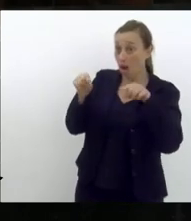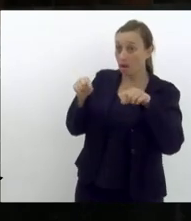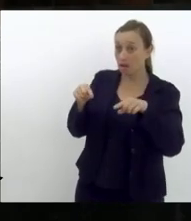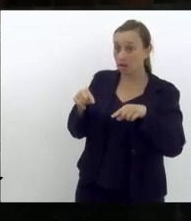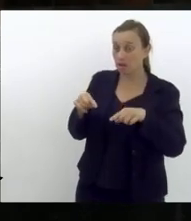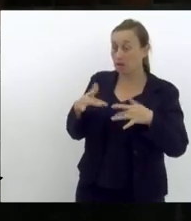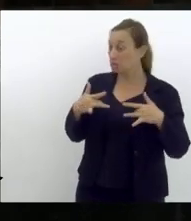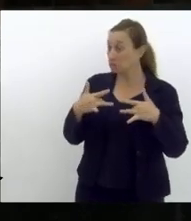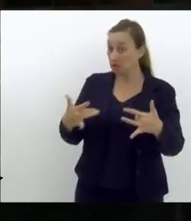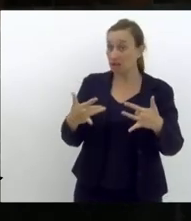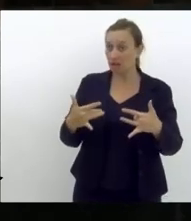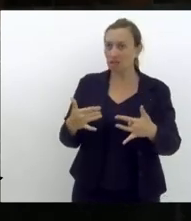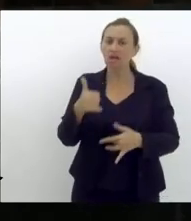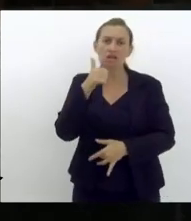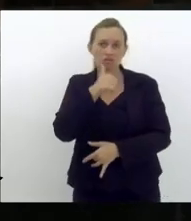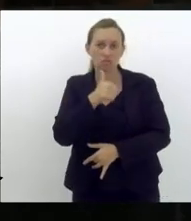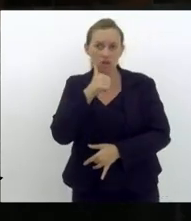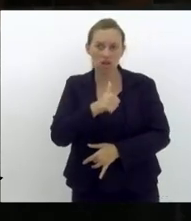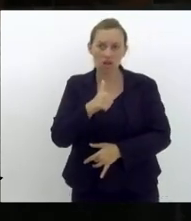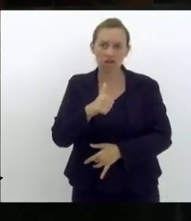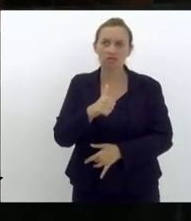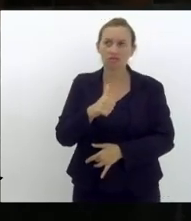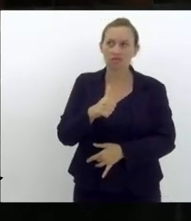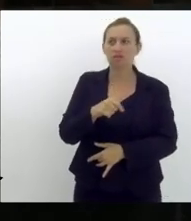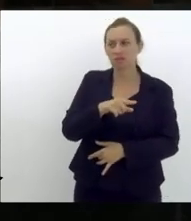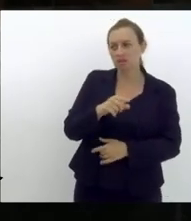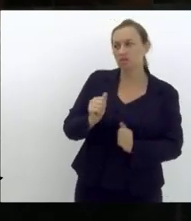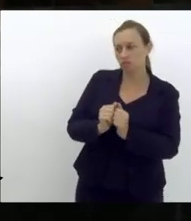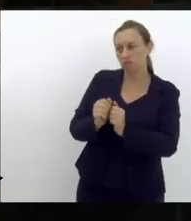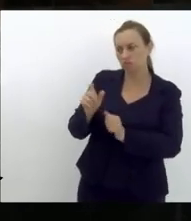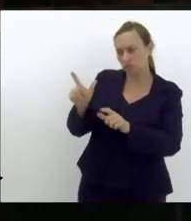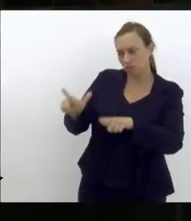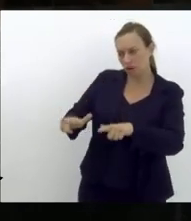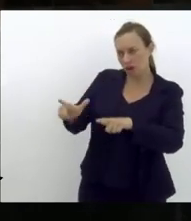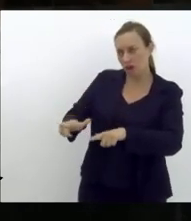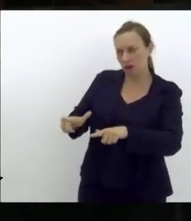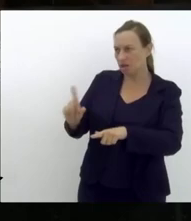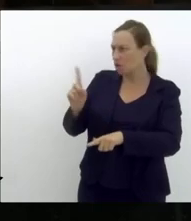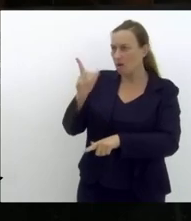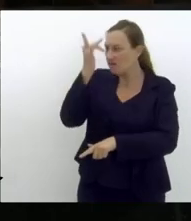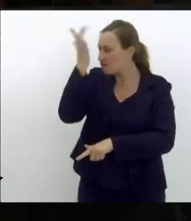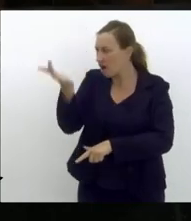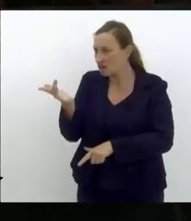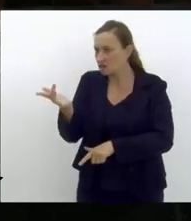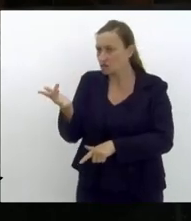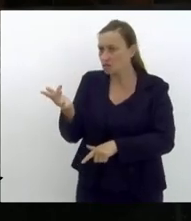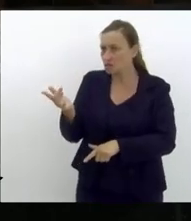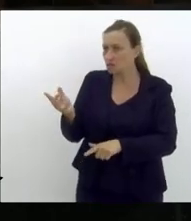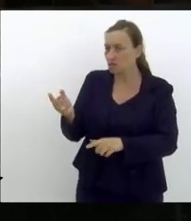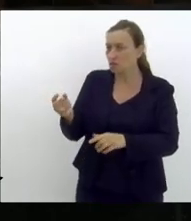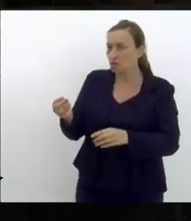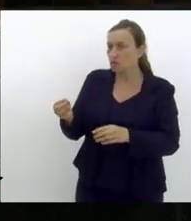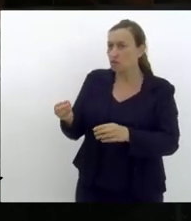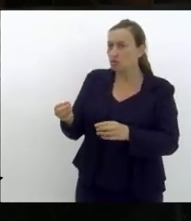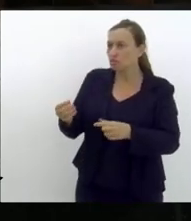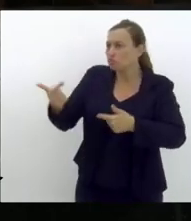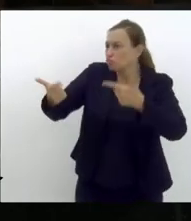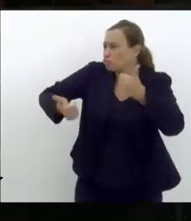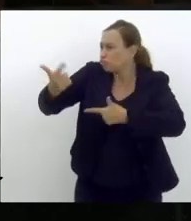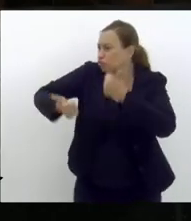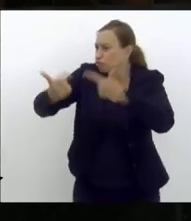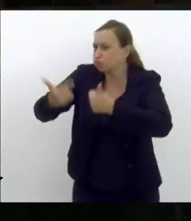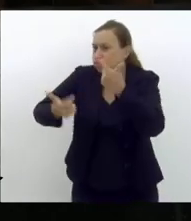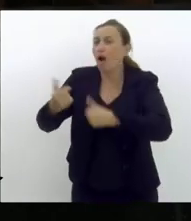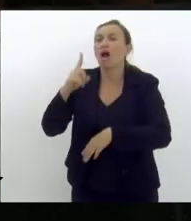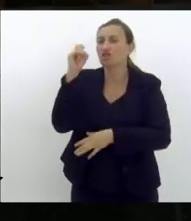me solidarizo essas mulheres que ali estavam não é fácil ficar no meio de um tiroteio é